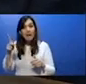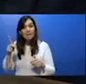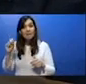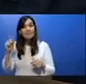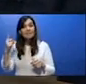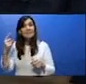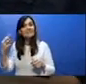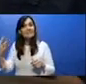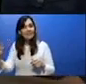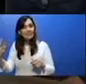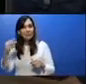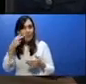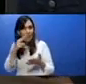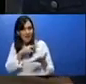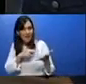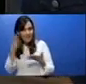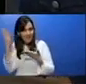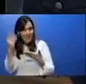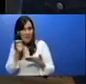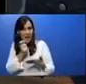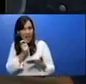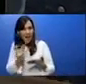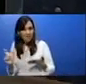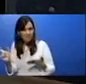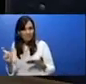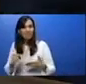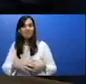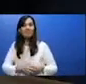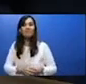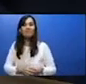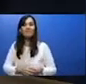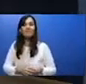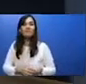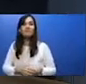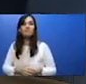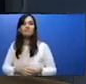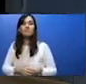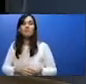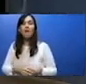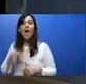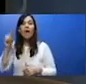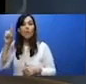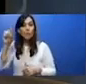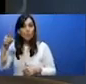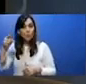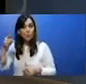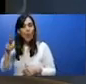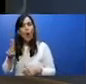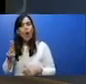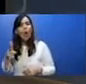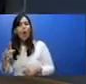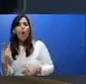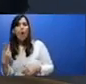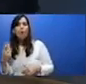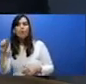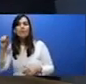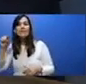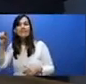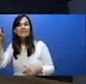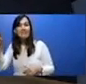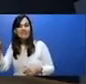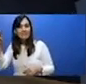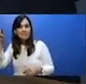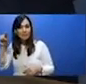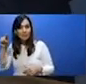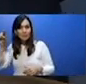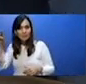tá? Vamos ler essas palavrinhas e colocar o acento agudo ou o acento circunflexo sobre